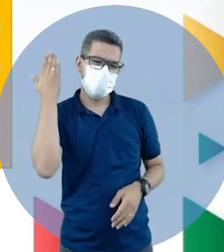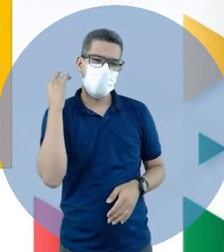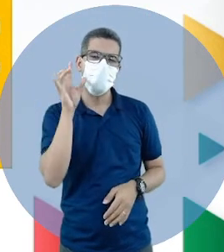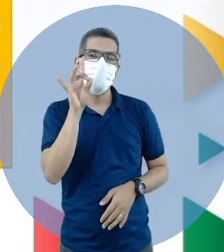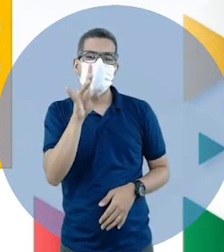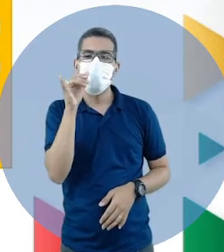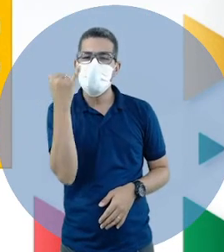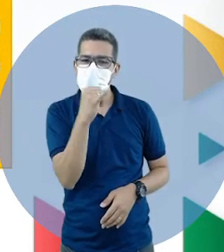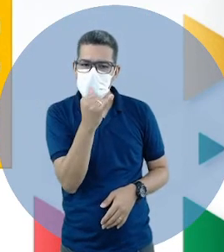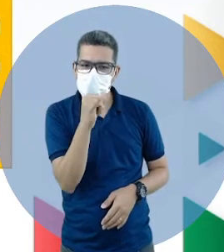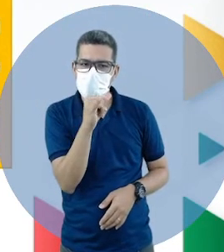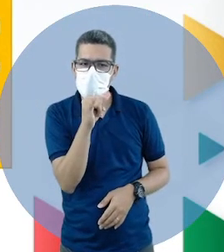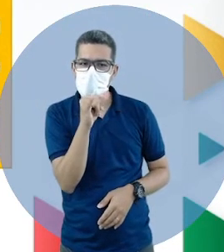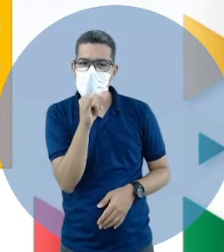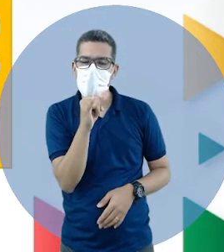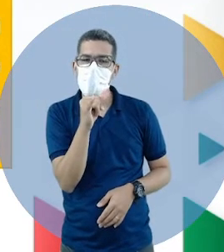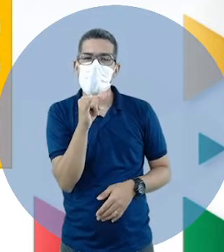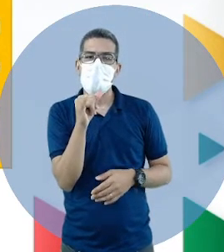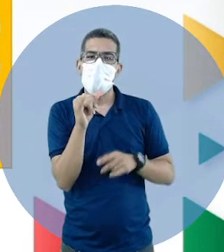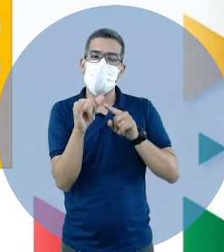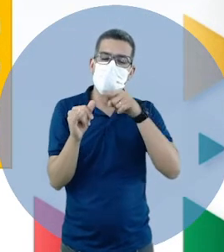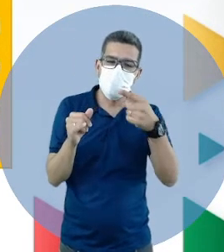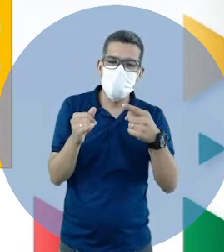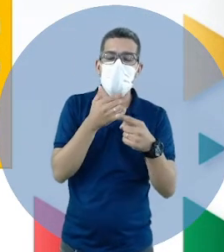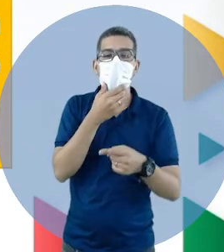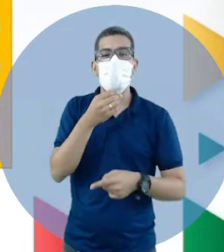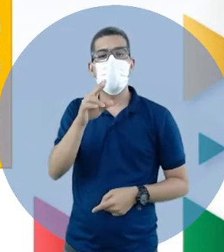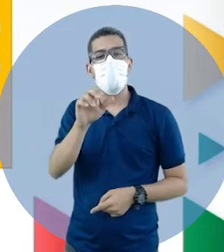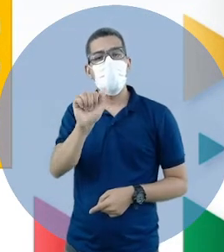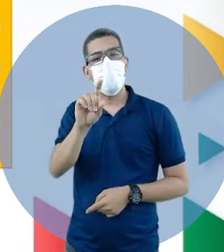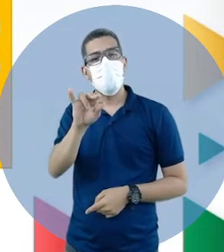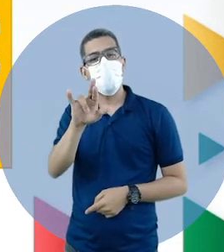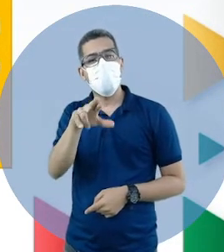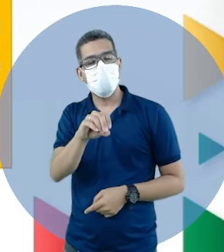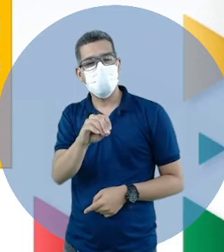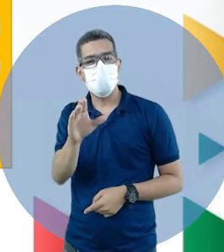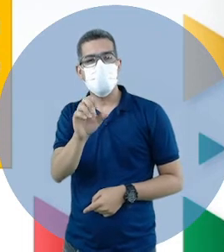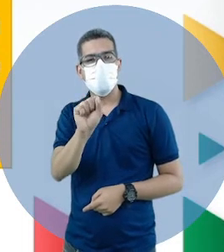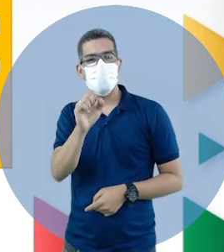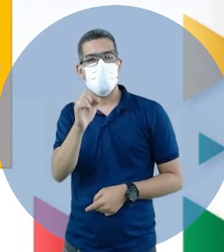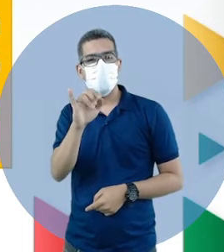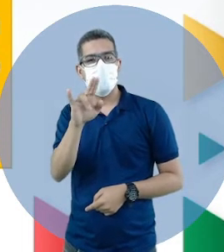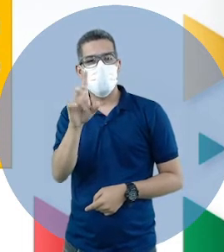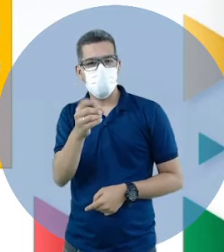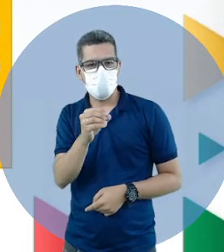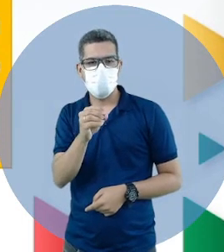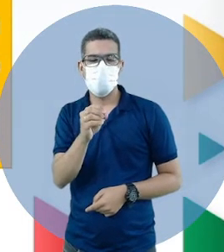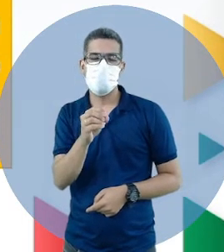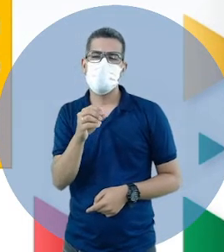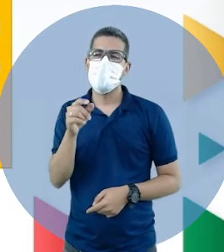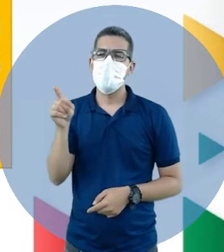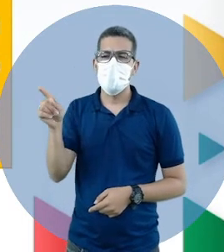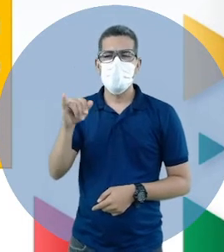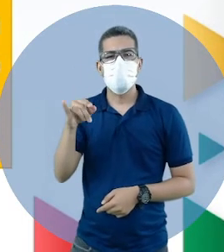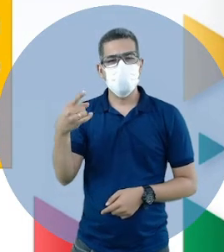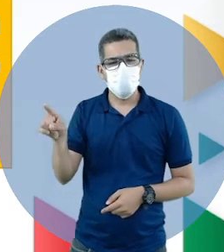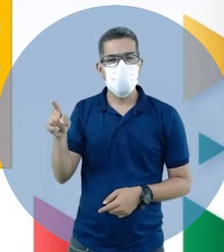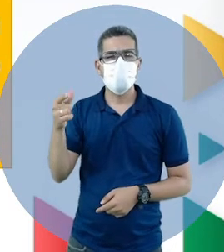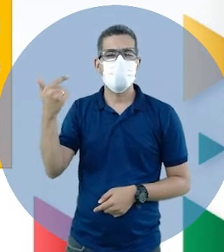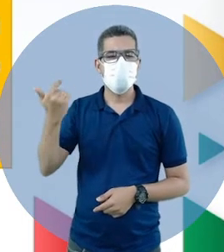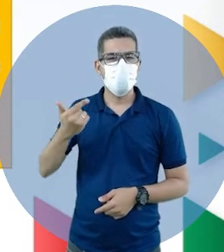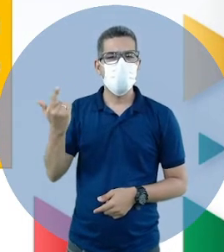Depois do holandês Adriano VI, em 1522. Sabia falar vários idiomas.